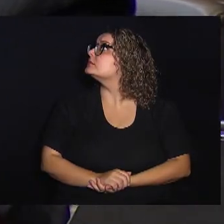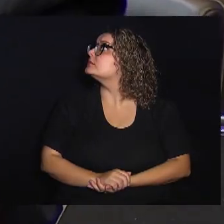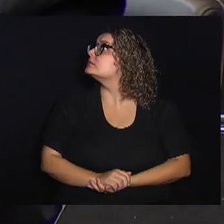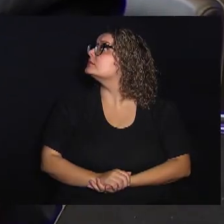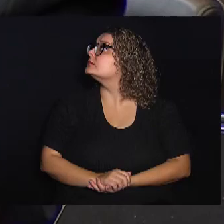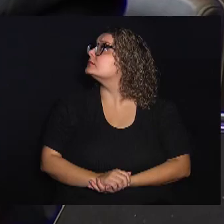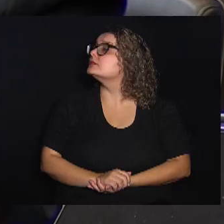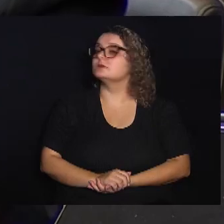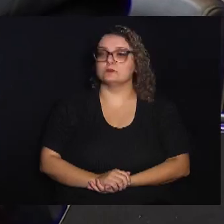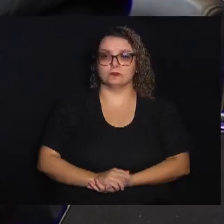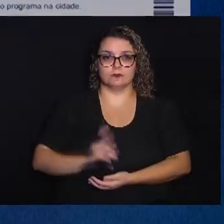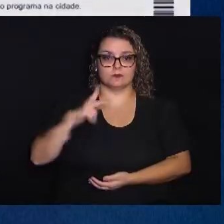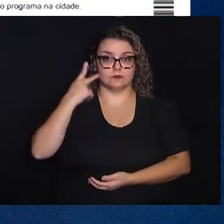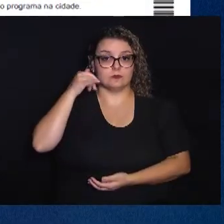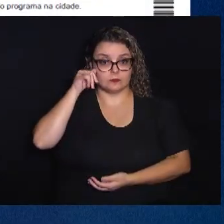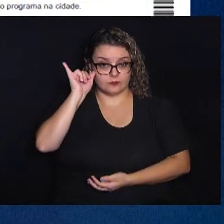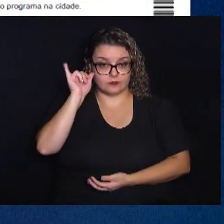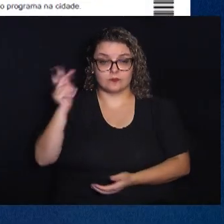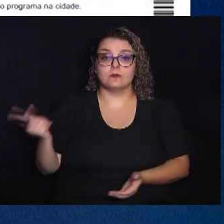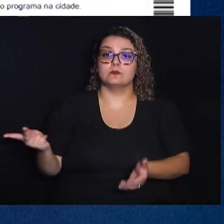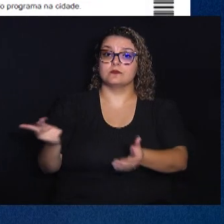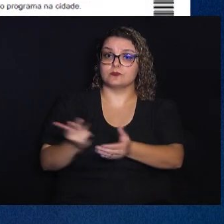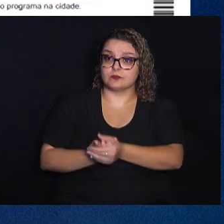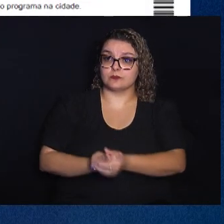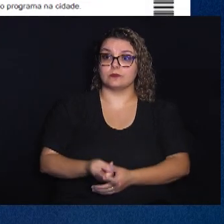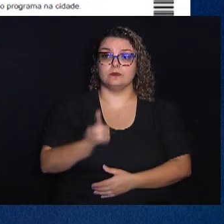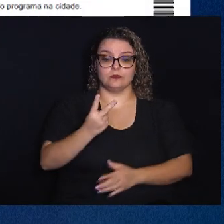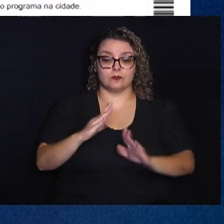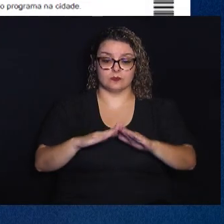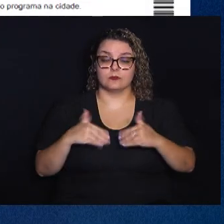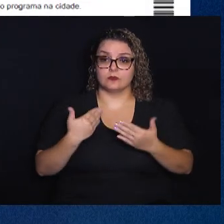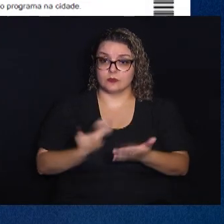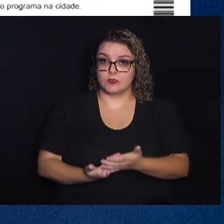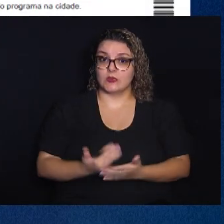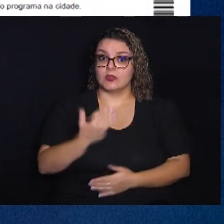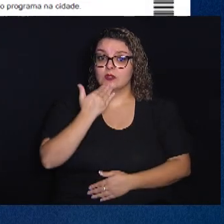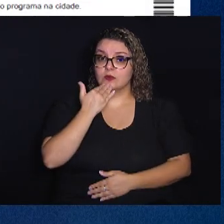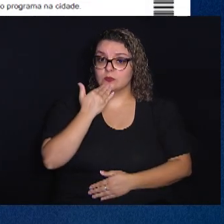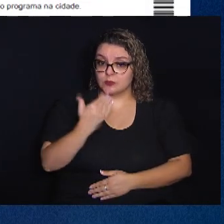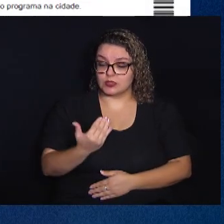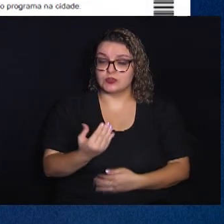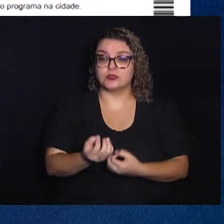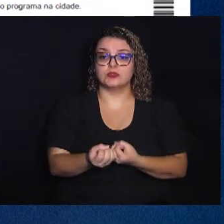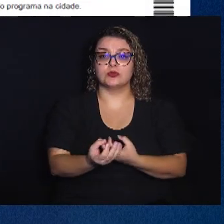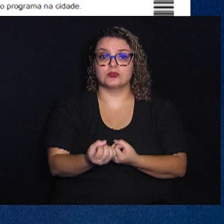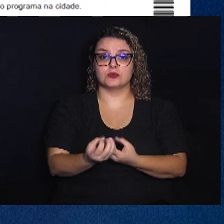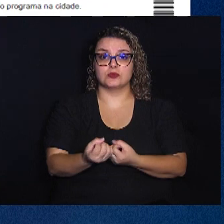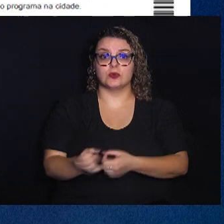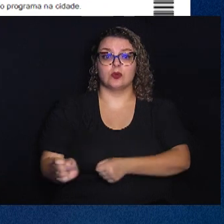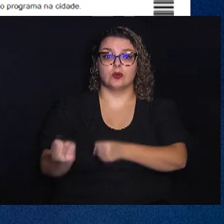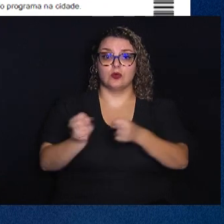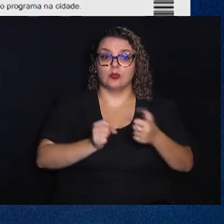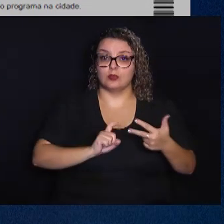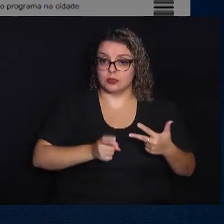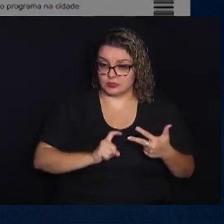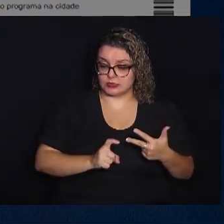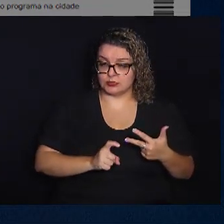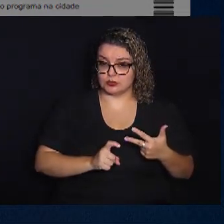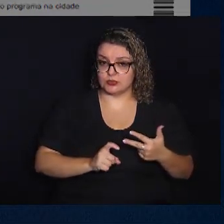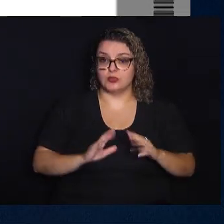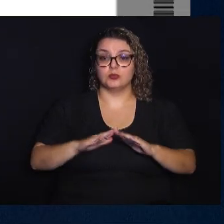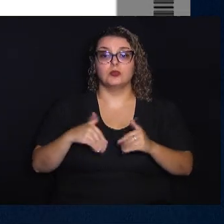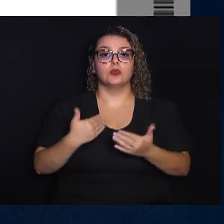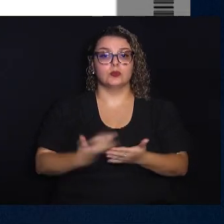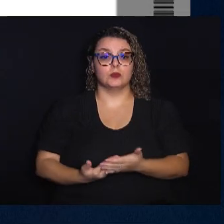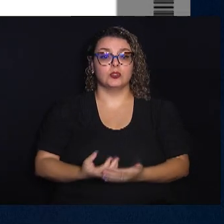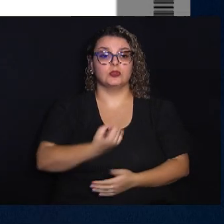O vereador Paulo Búfalo protocolou 2 requerimentos para solicitar informações ao Poder Executivo. No requerimento